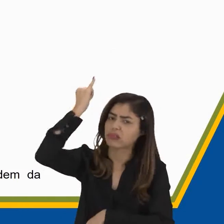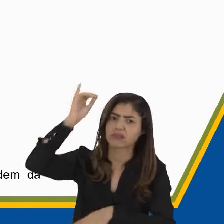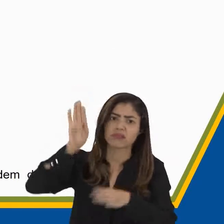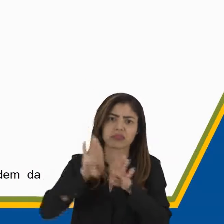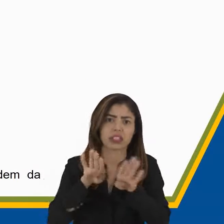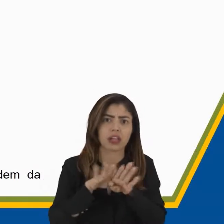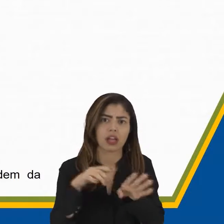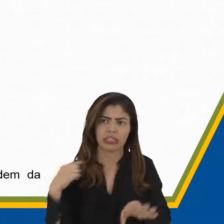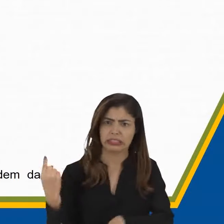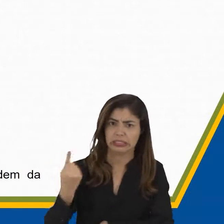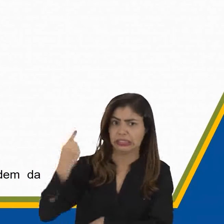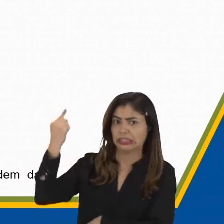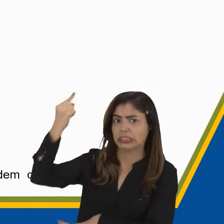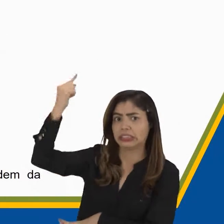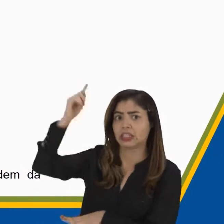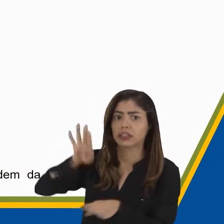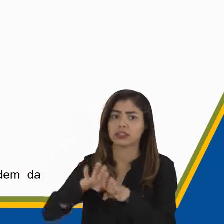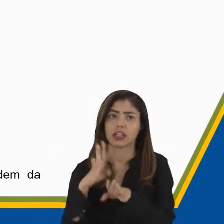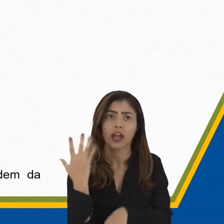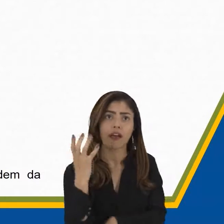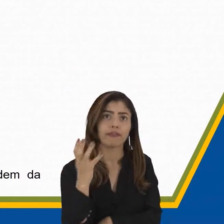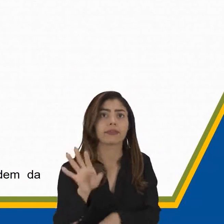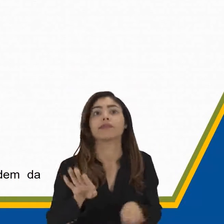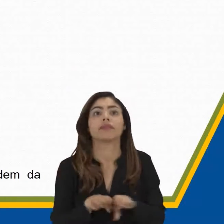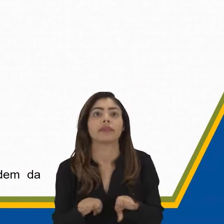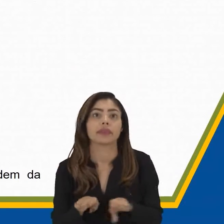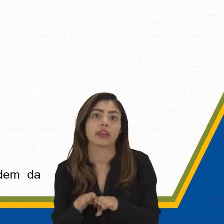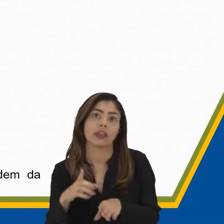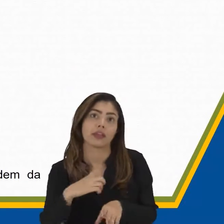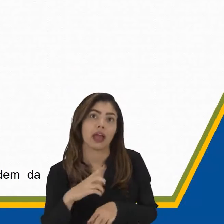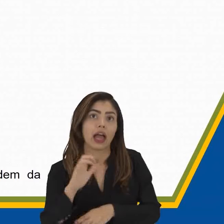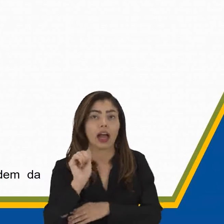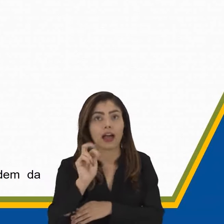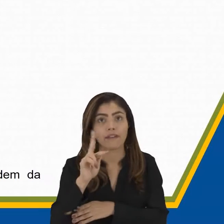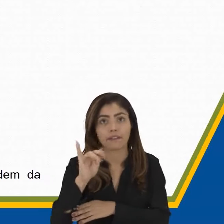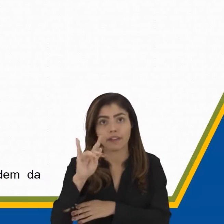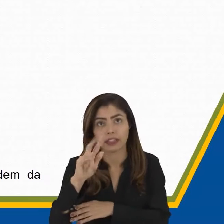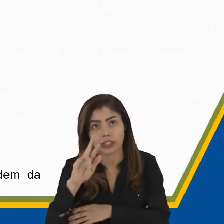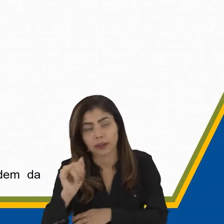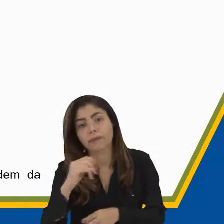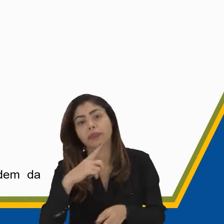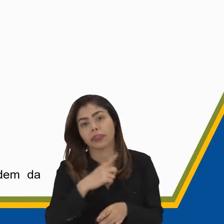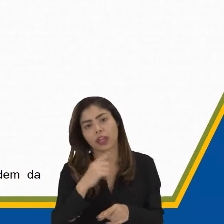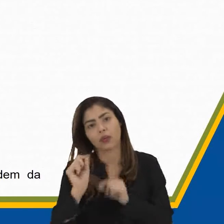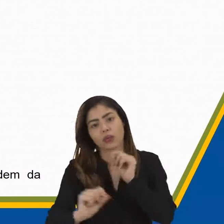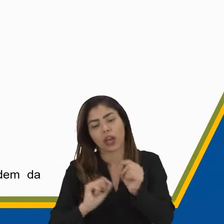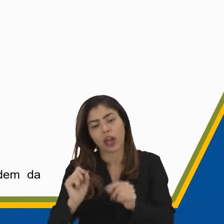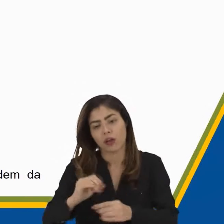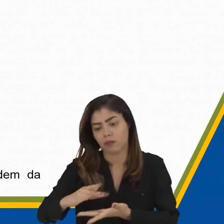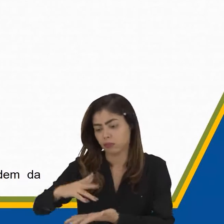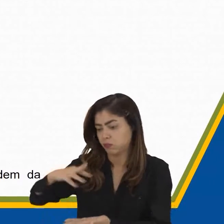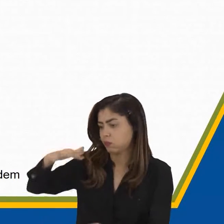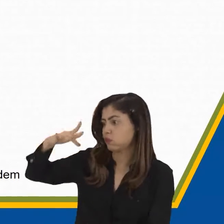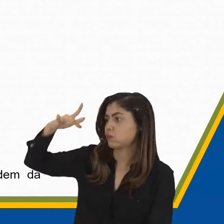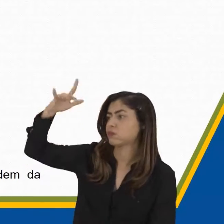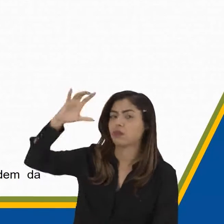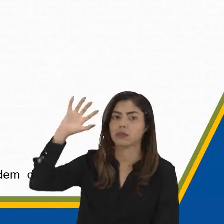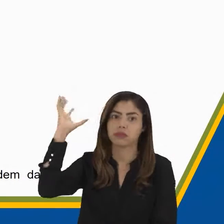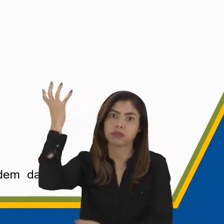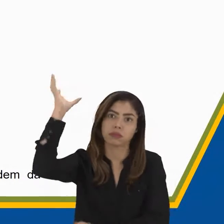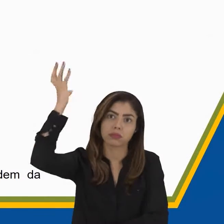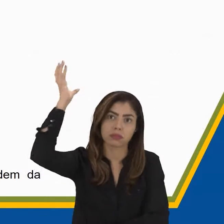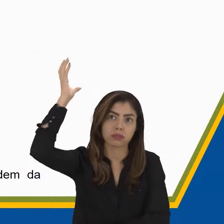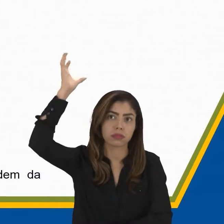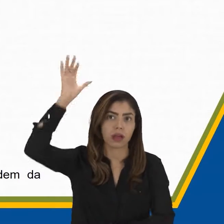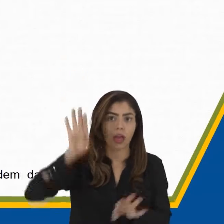metros, são espécies, né? E nós temos também aí as avencas, né? Elas possuem grande porte por conta dos vasos